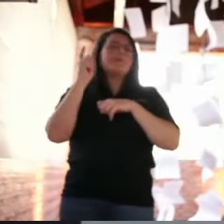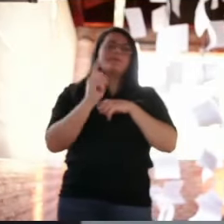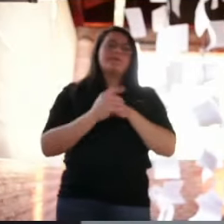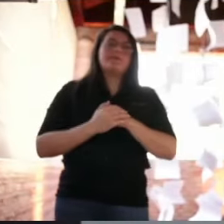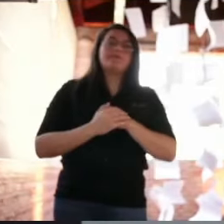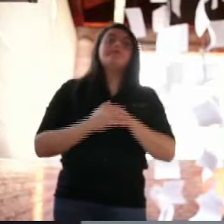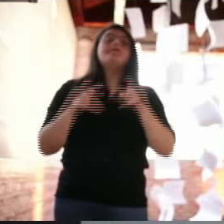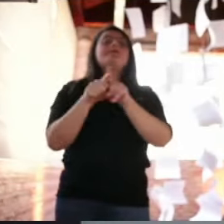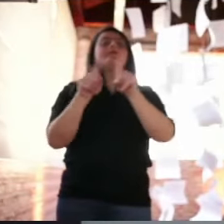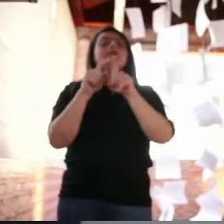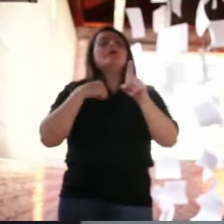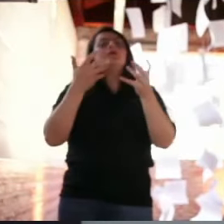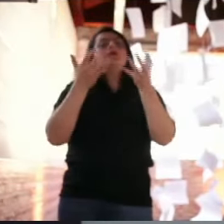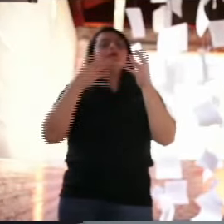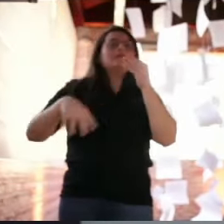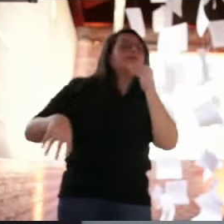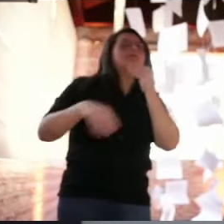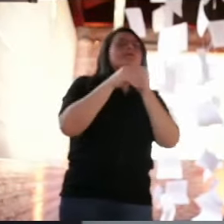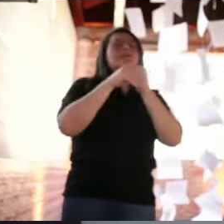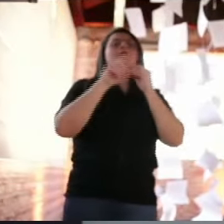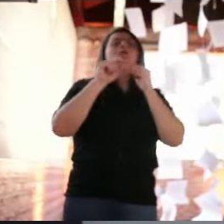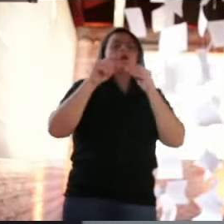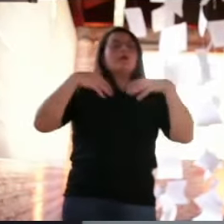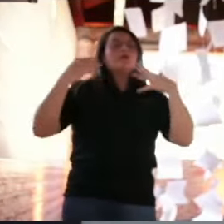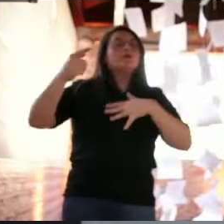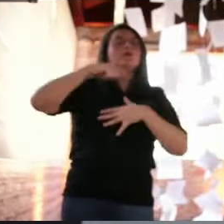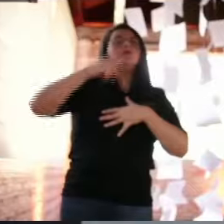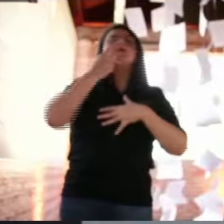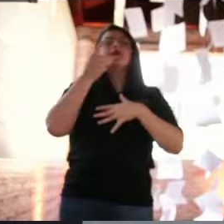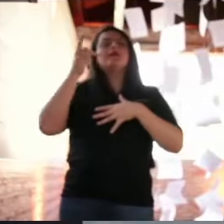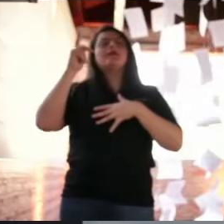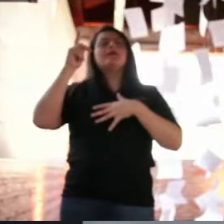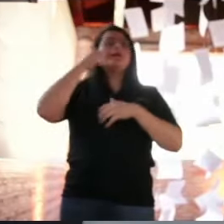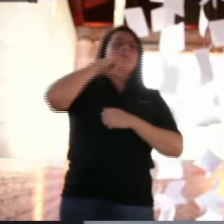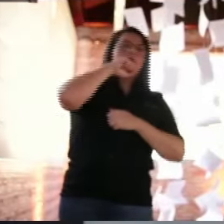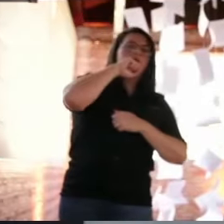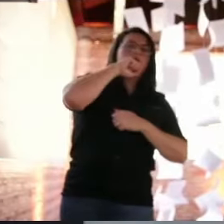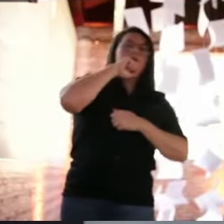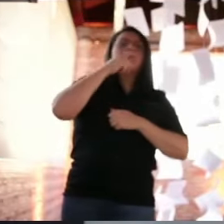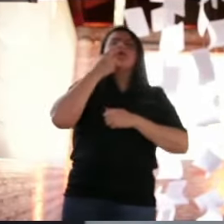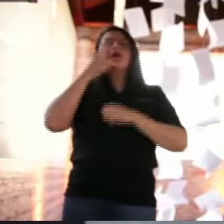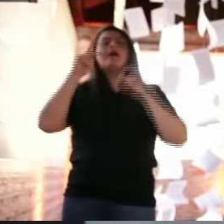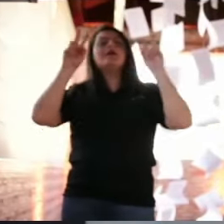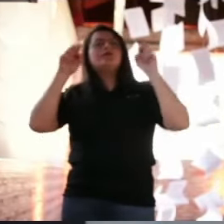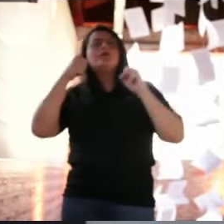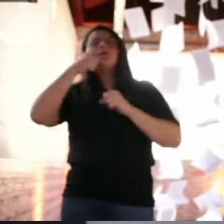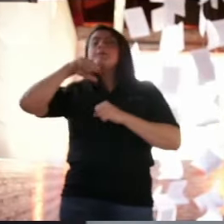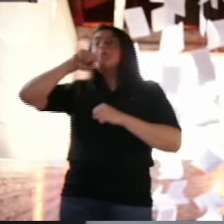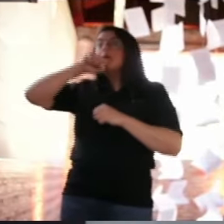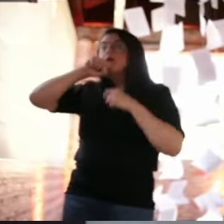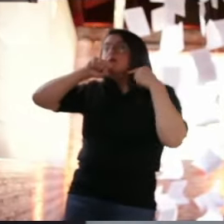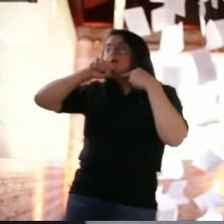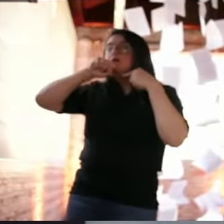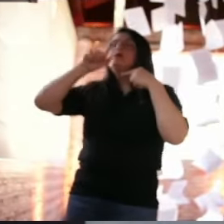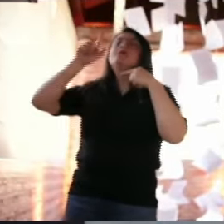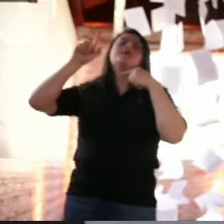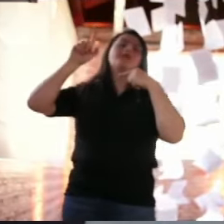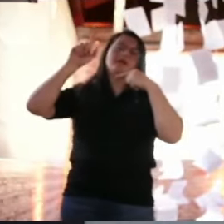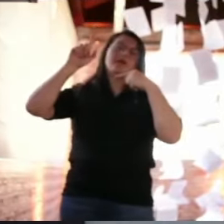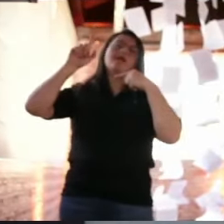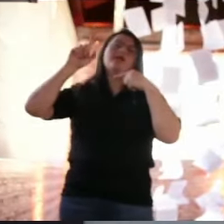Além disso eu queria fazer só mais uma parte quando a gente fala em mães quando a gente fala em maternidade a gente